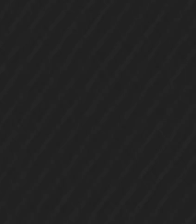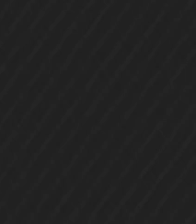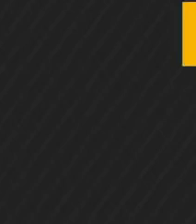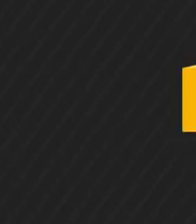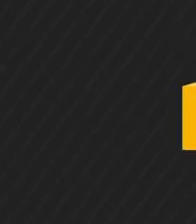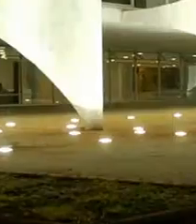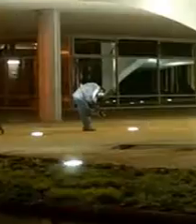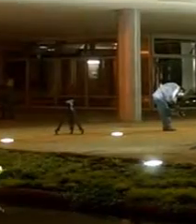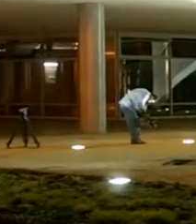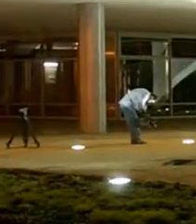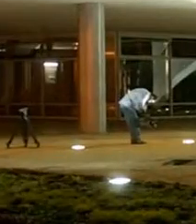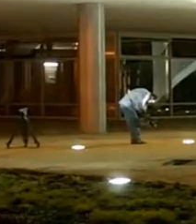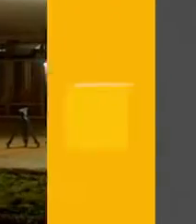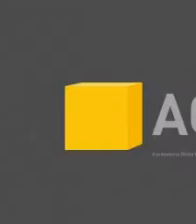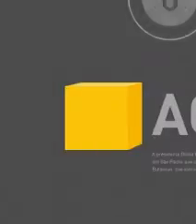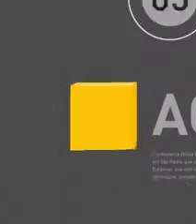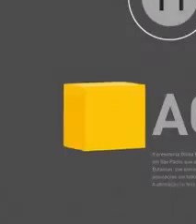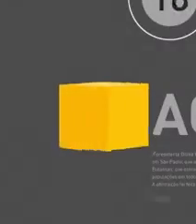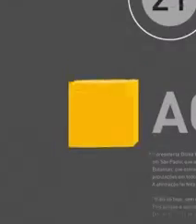ae